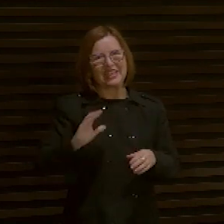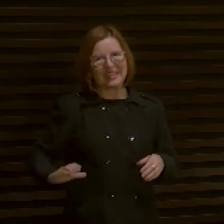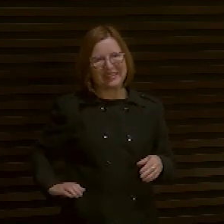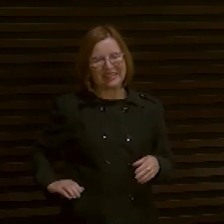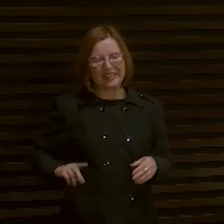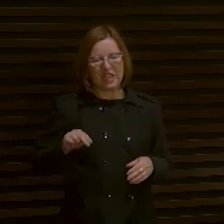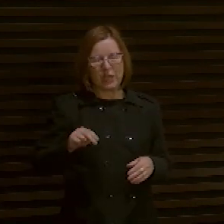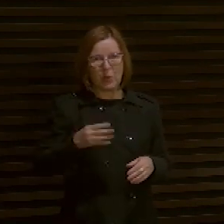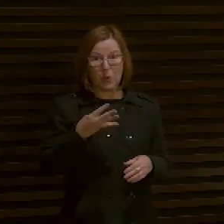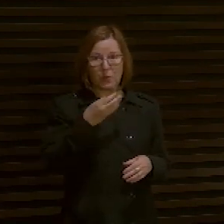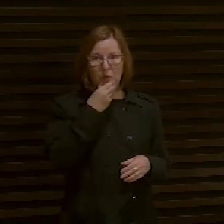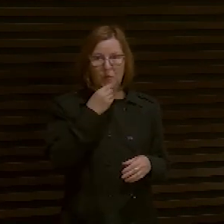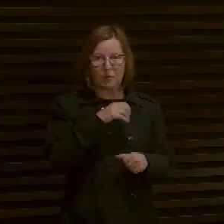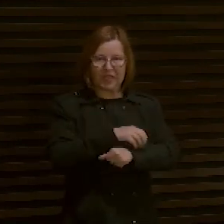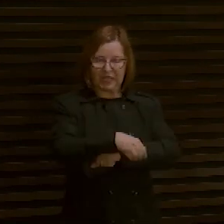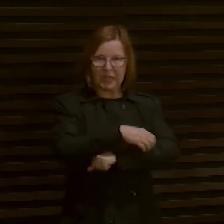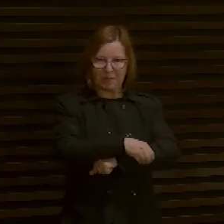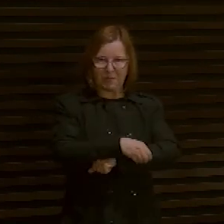para os leprosos aquele dia,